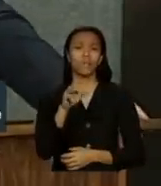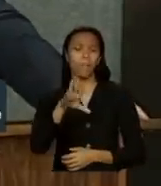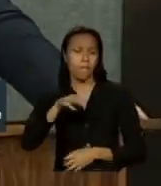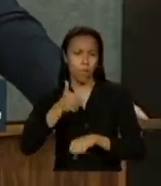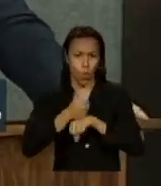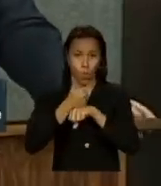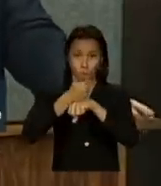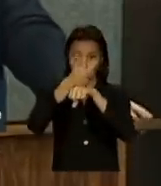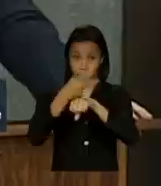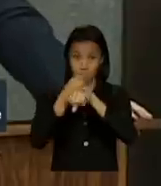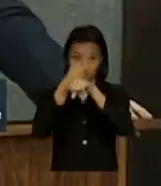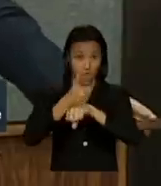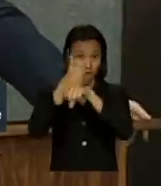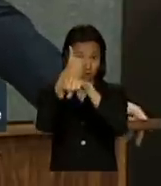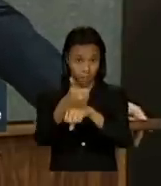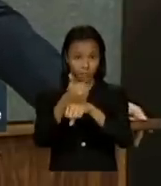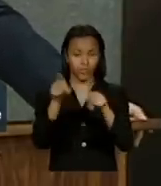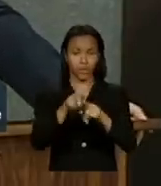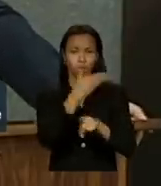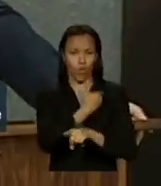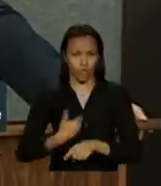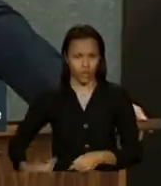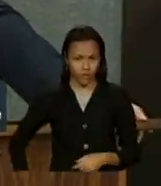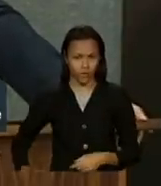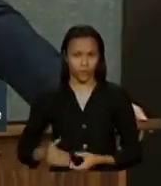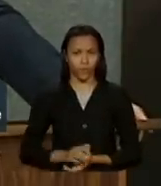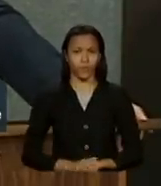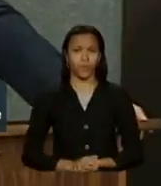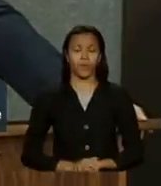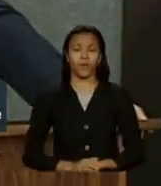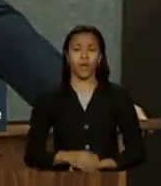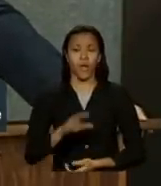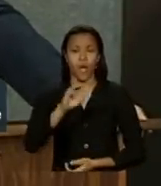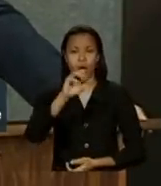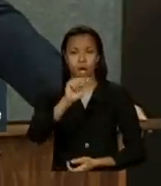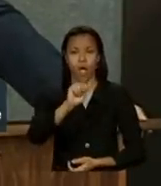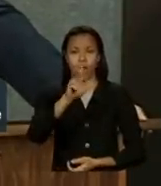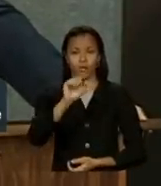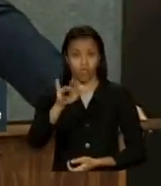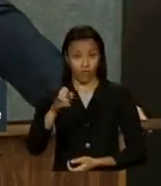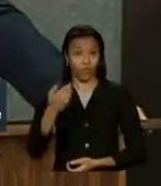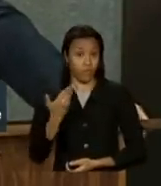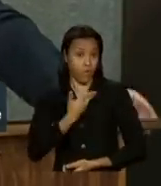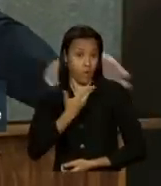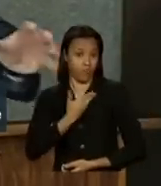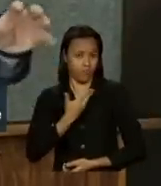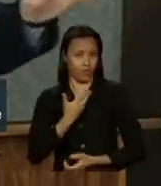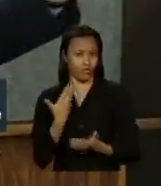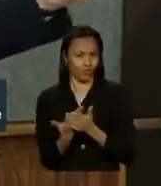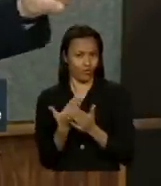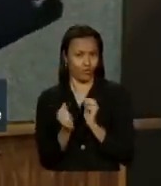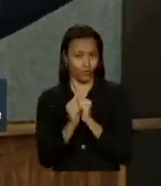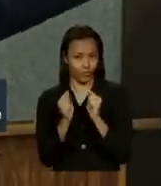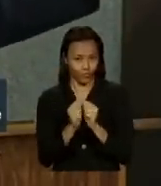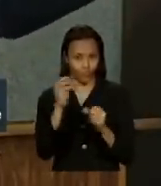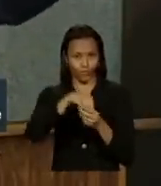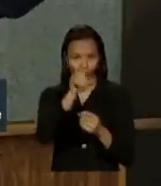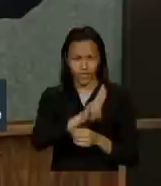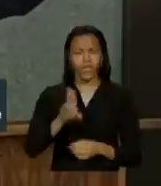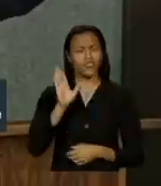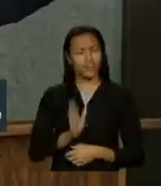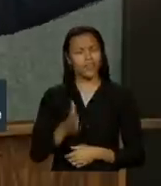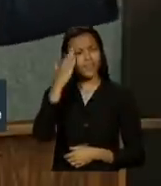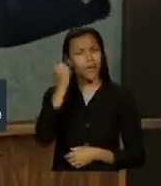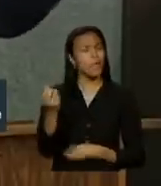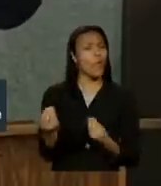o então Governador alu colar que foi meu colega colega de faculdade né como ele já soube do nosso